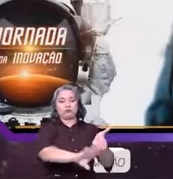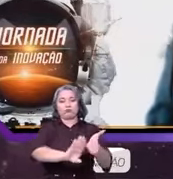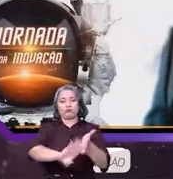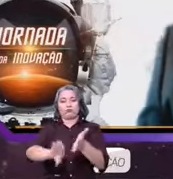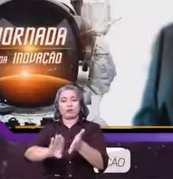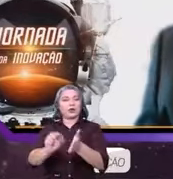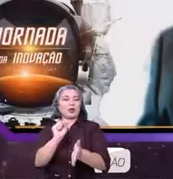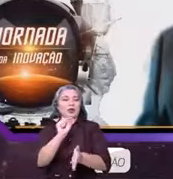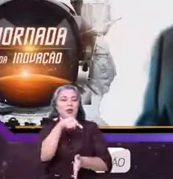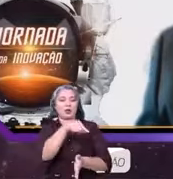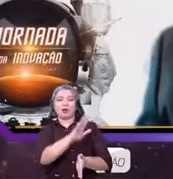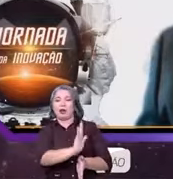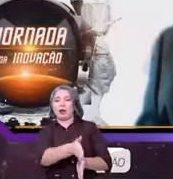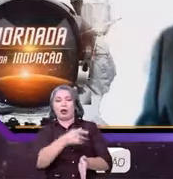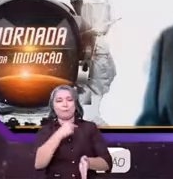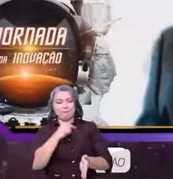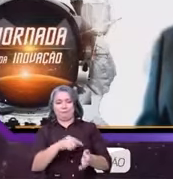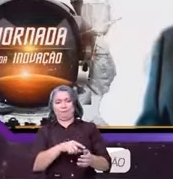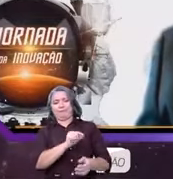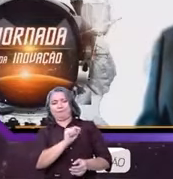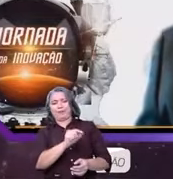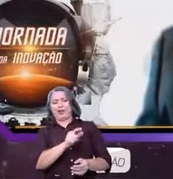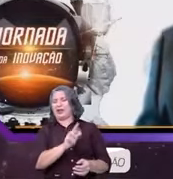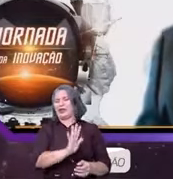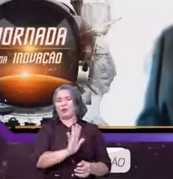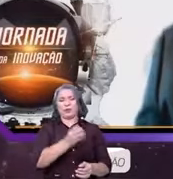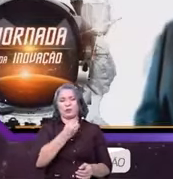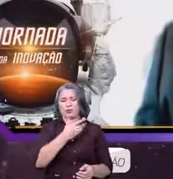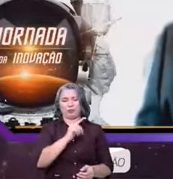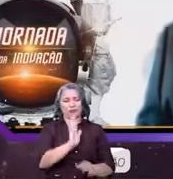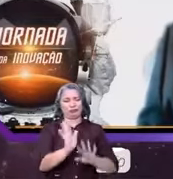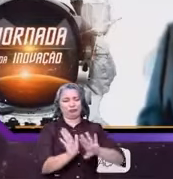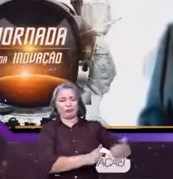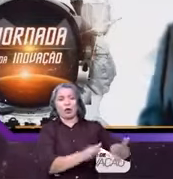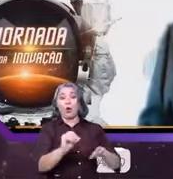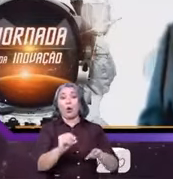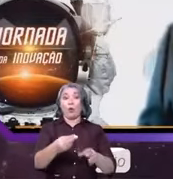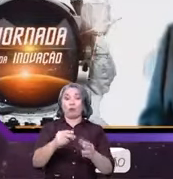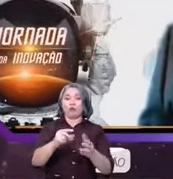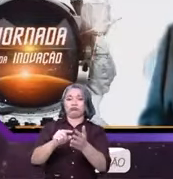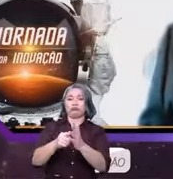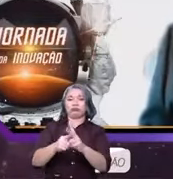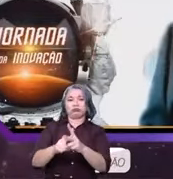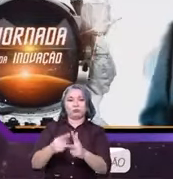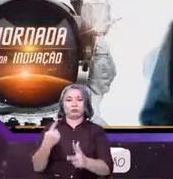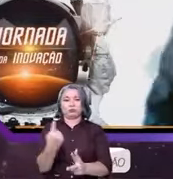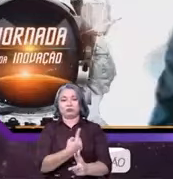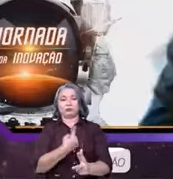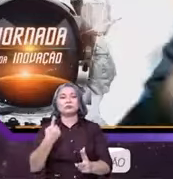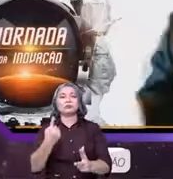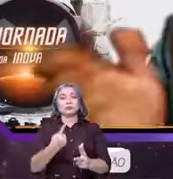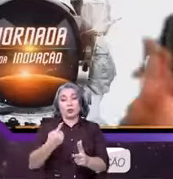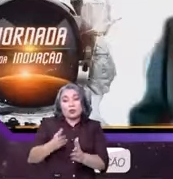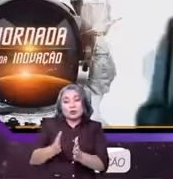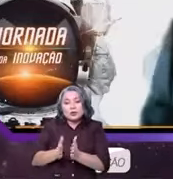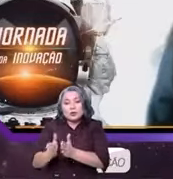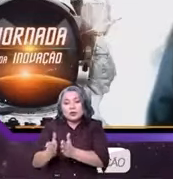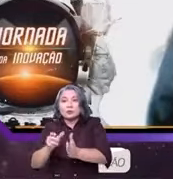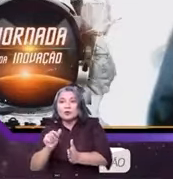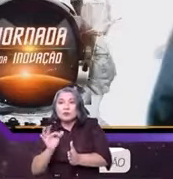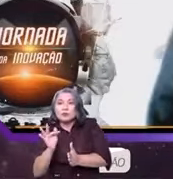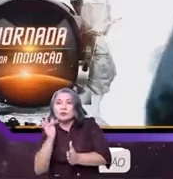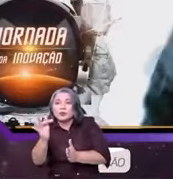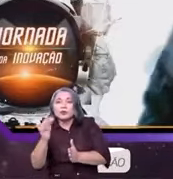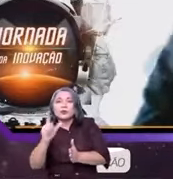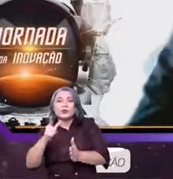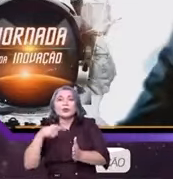aquilo que se demonstrou inviável, ou corrigindo os nossos rumos e insistindo